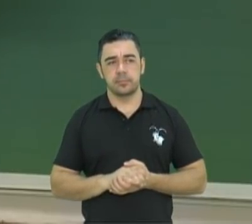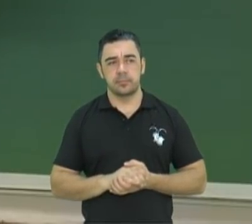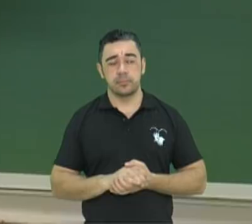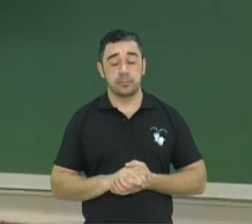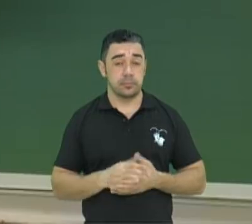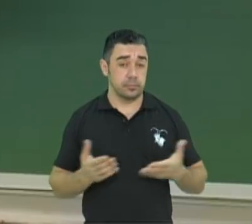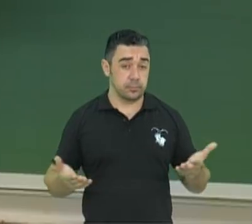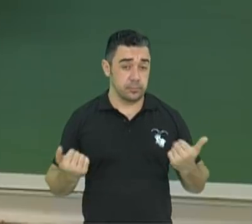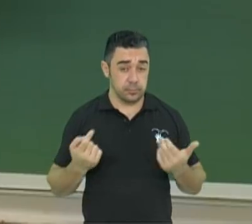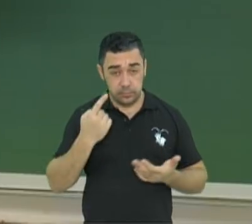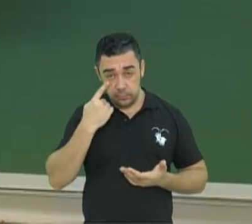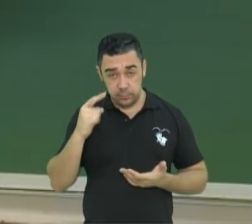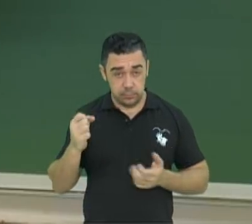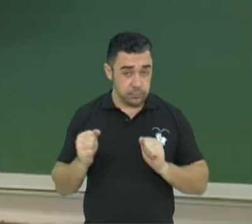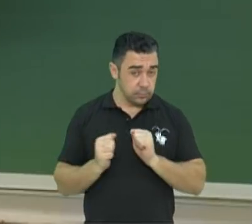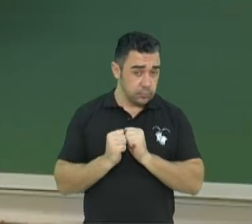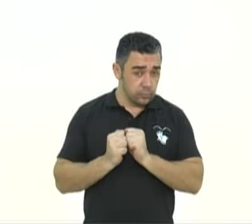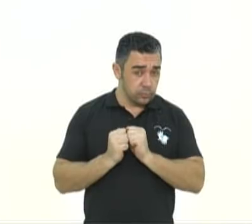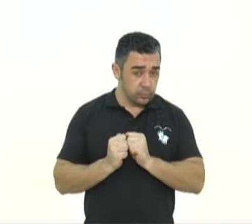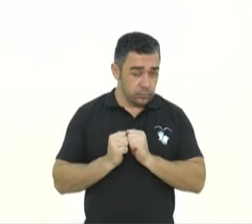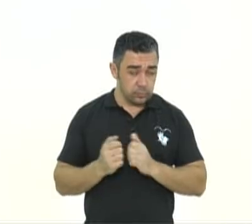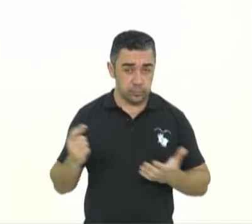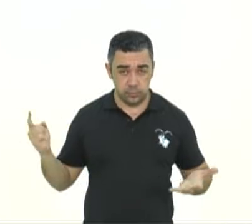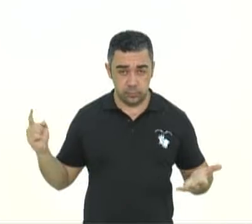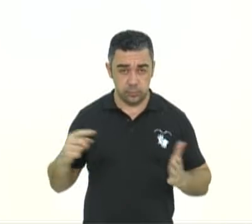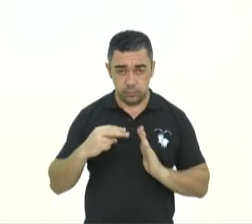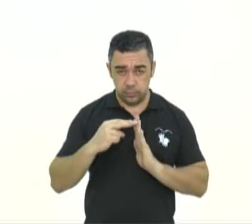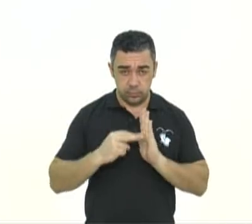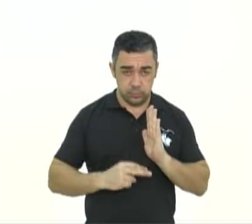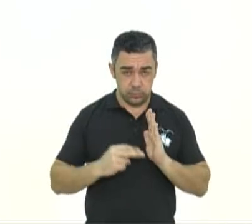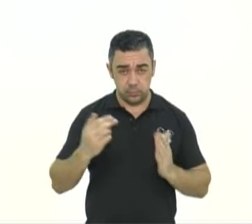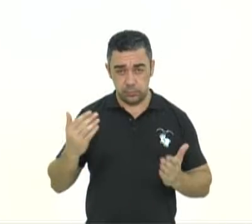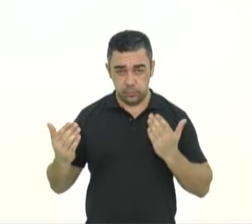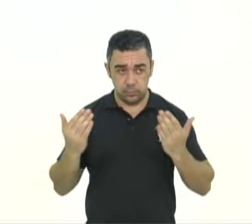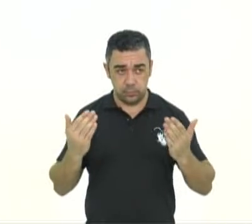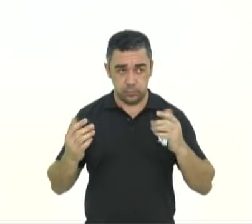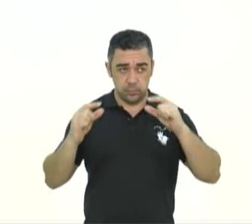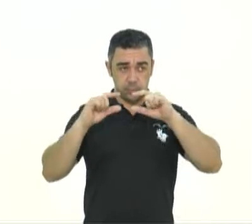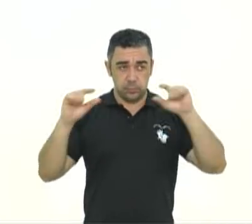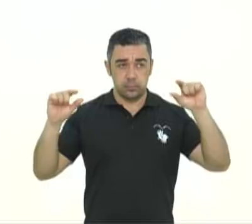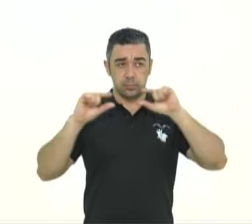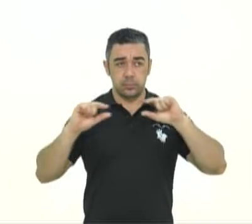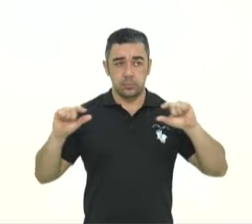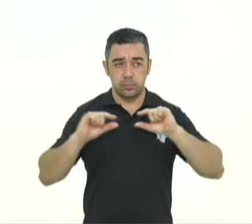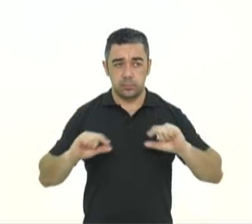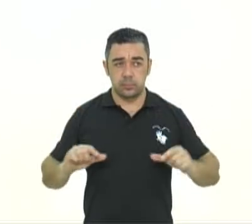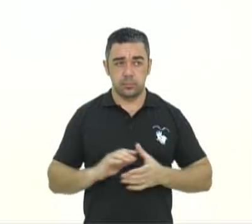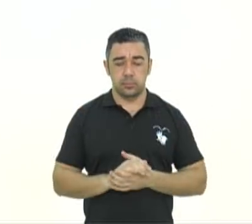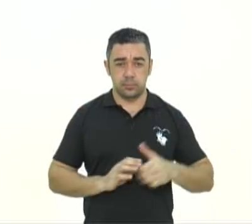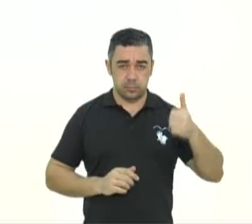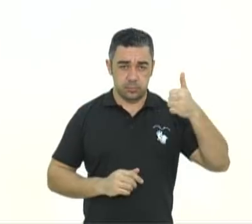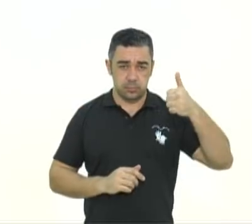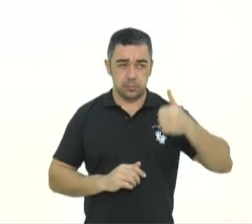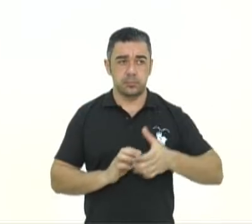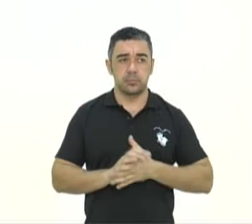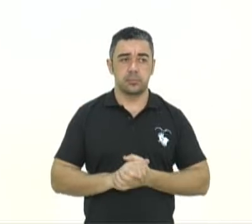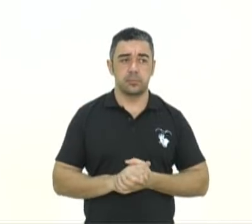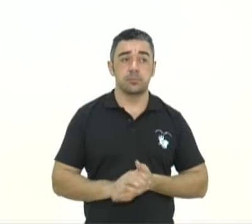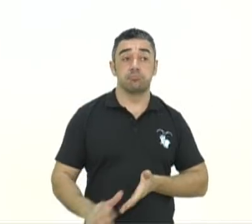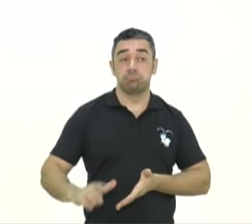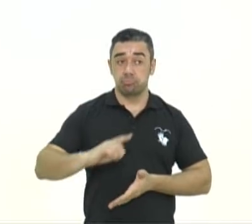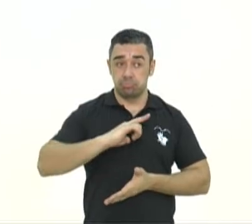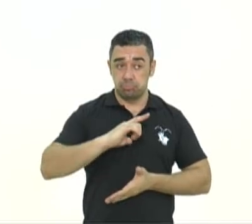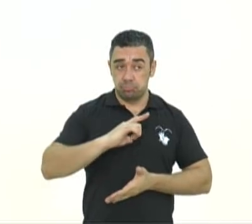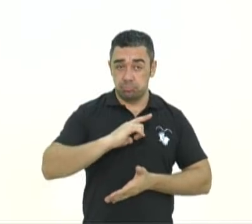E agora vamos conferir juntos aqui, ó. Vamos ler e comparar os trechos abaixo. Então, trecho 1.